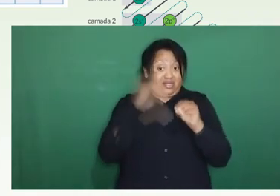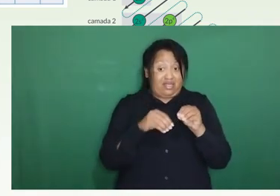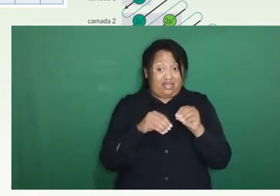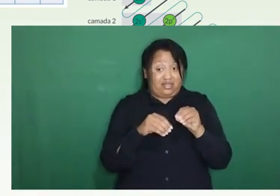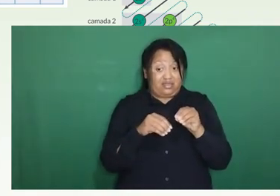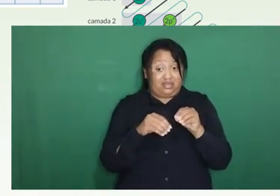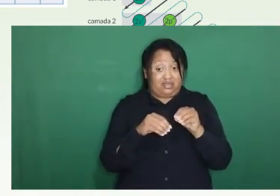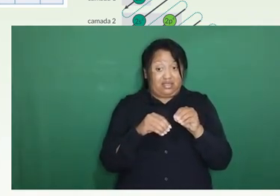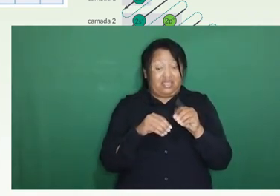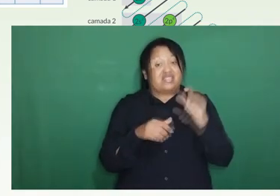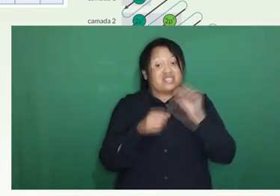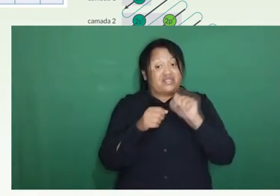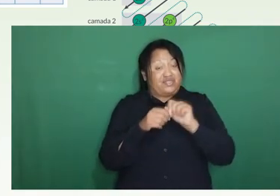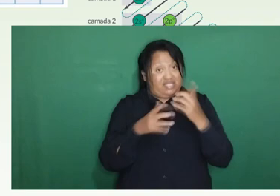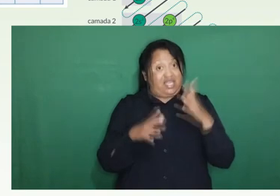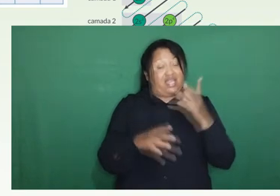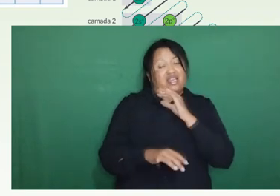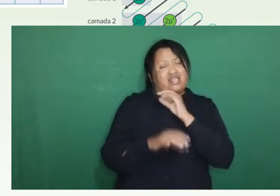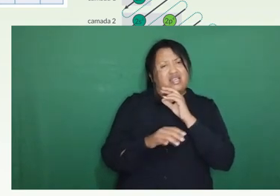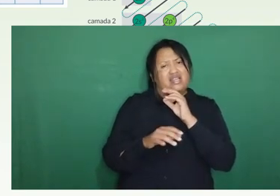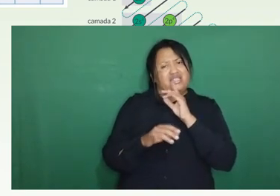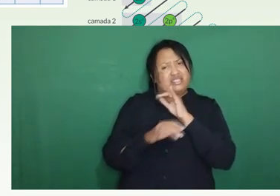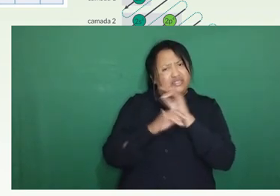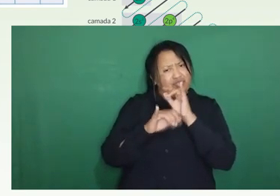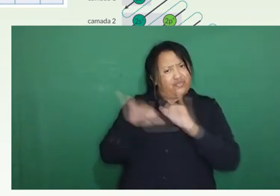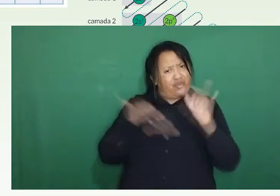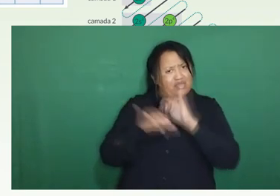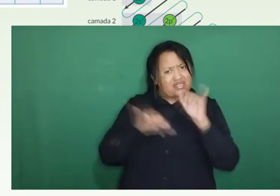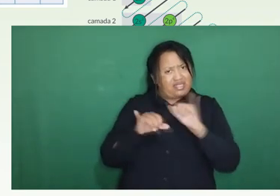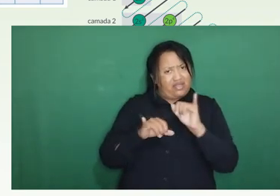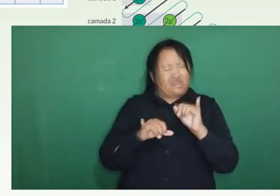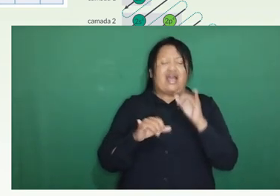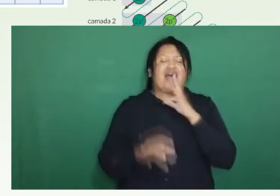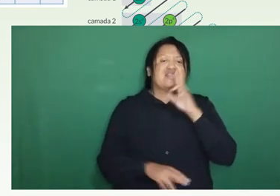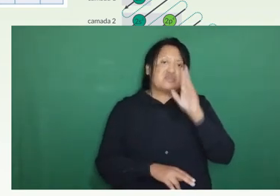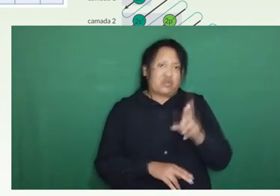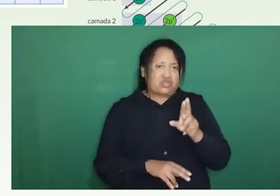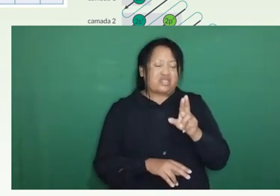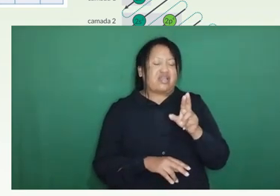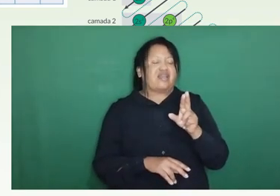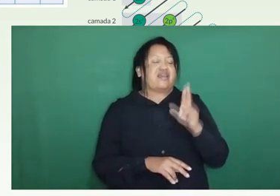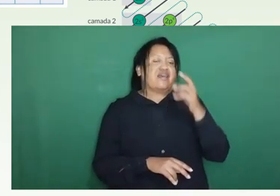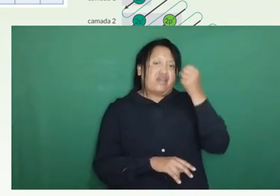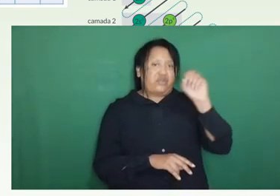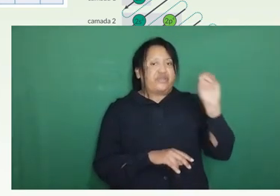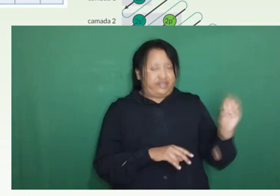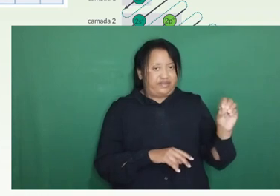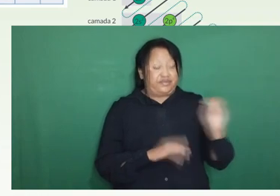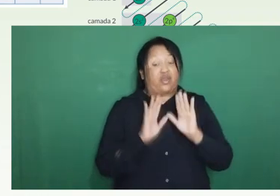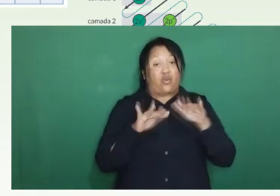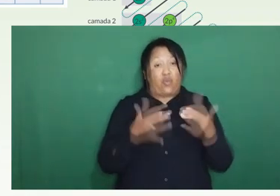aqui que vocês fizeram Esse somatório ele Vai resultar em 80 certo